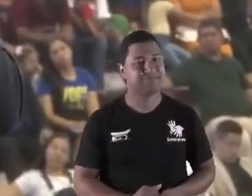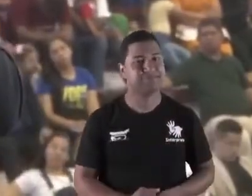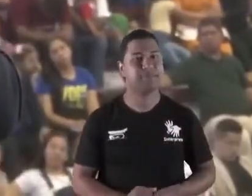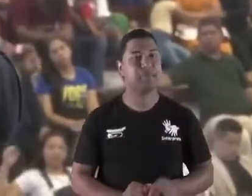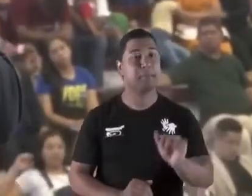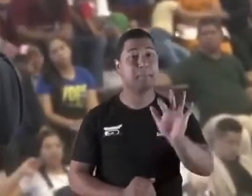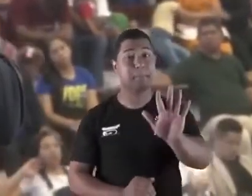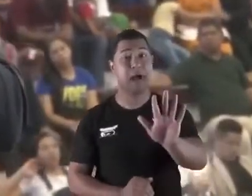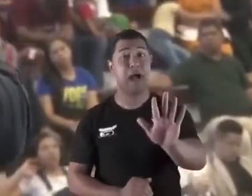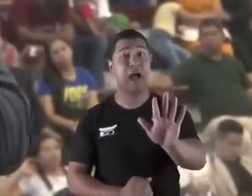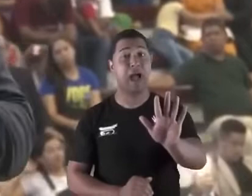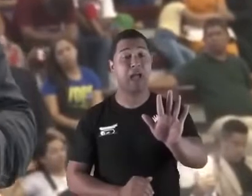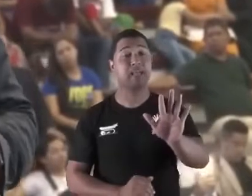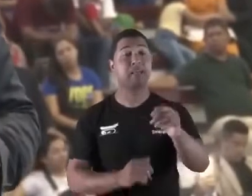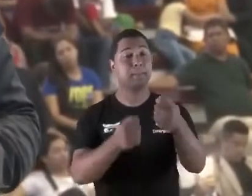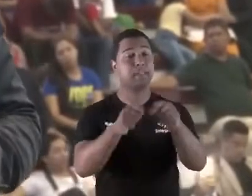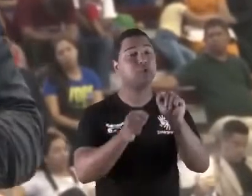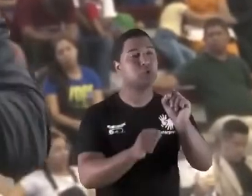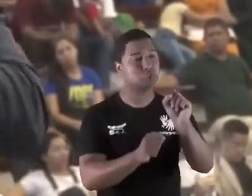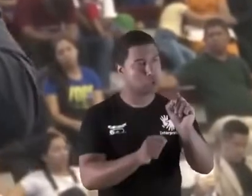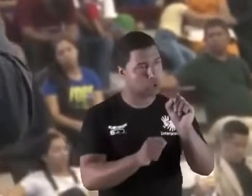Mas tem que ter prontidão,